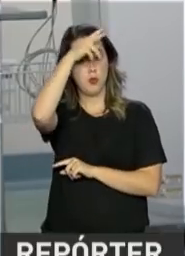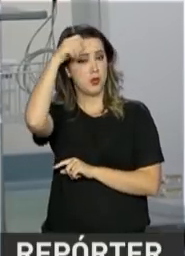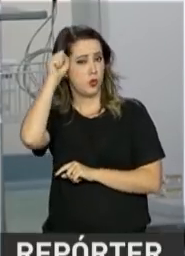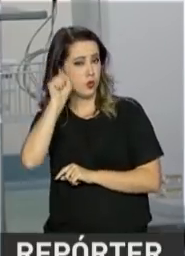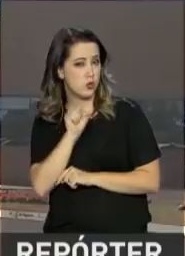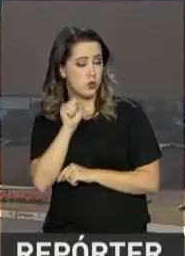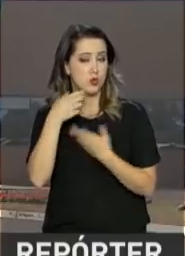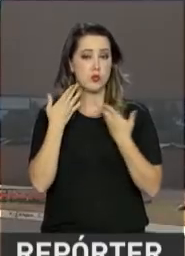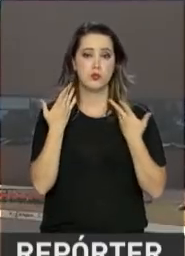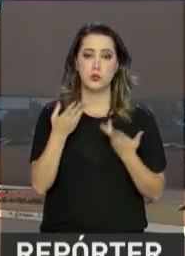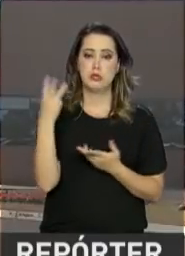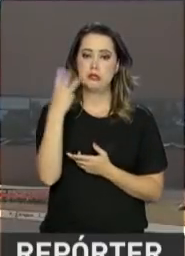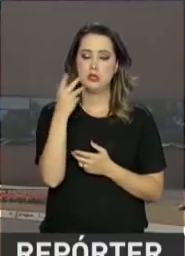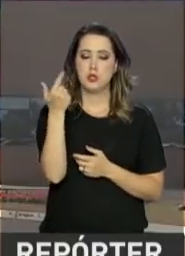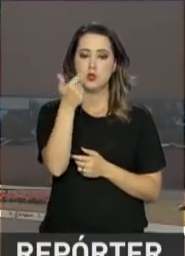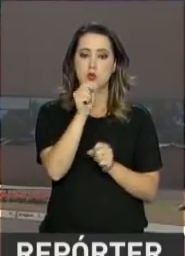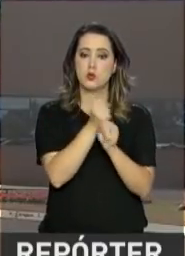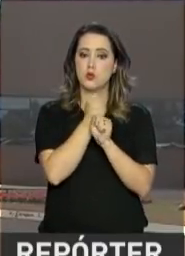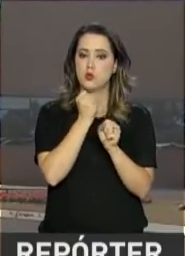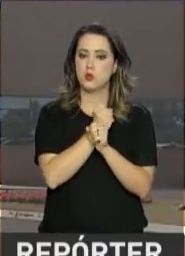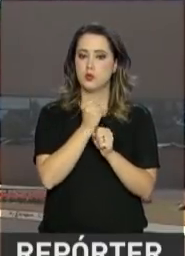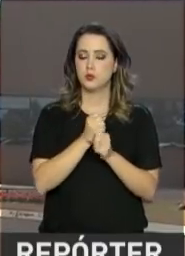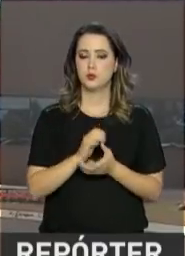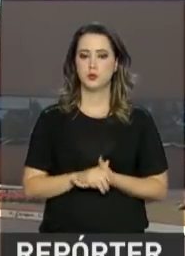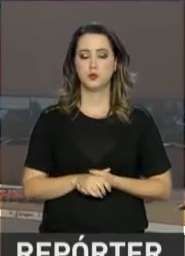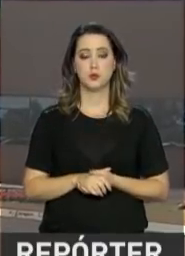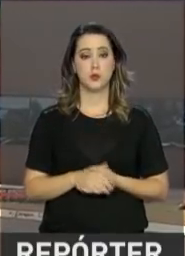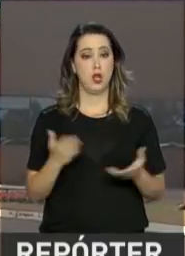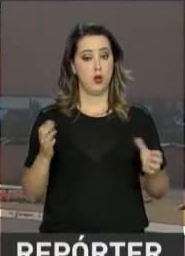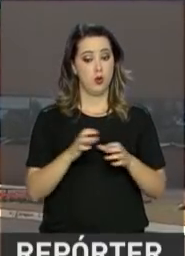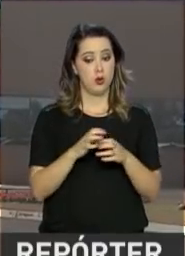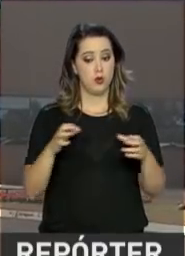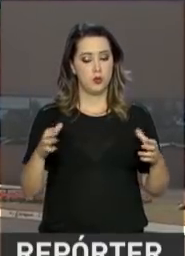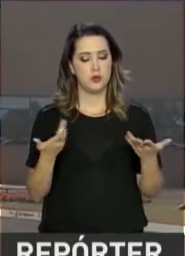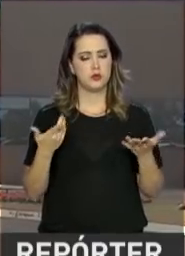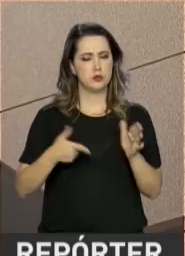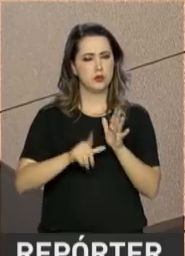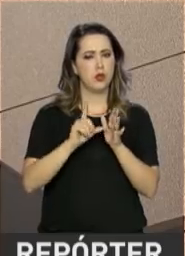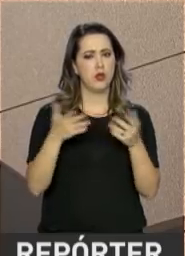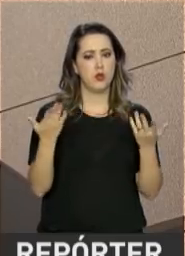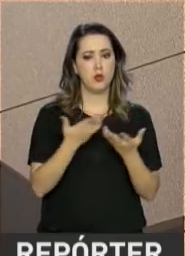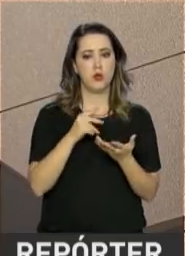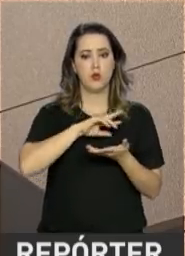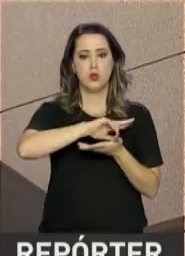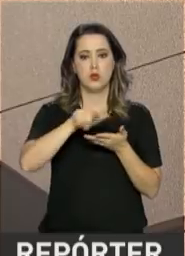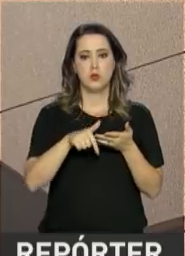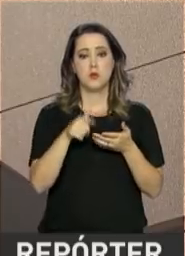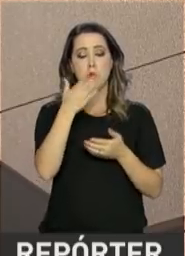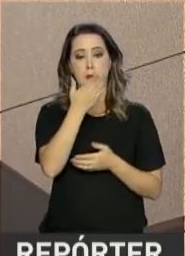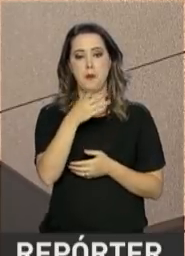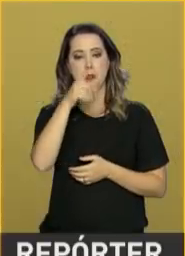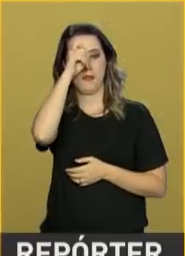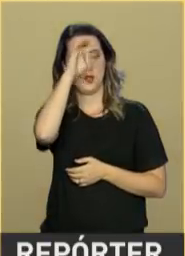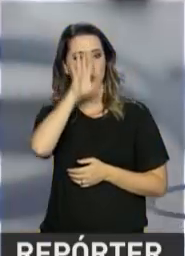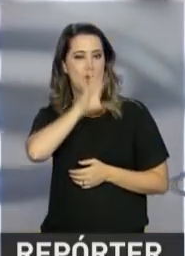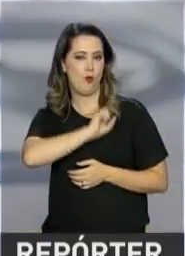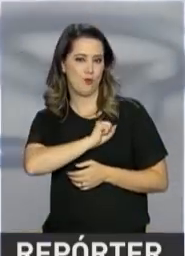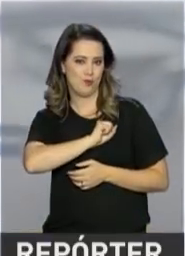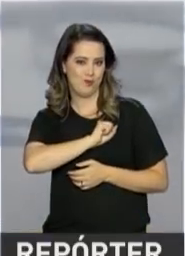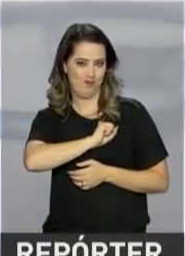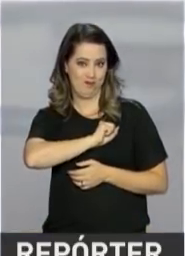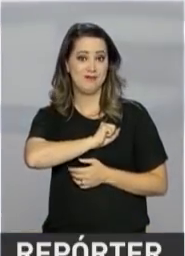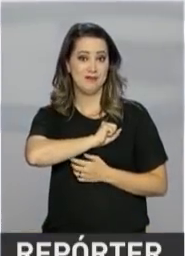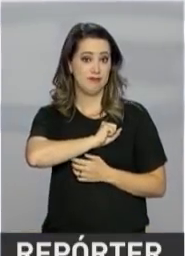em construção. Com a expansão, o hospital deixou de se chamar Hospital do Câncer de Barretos e virou o Hospital de Amor. Os